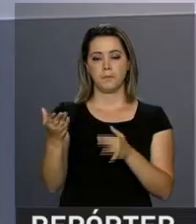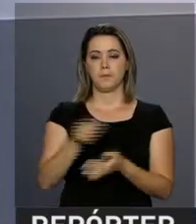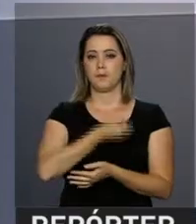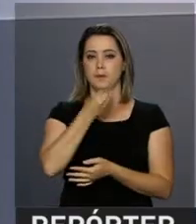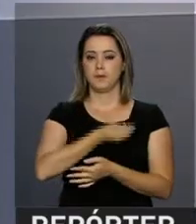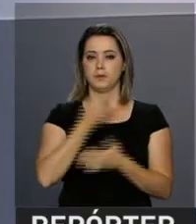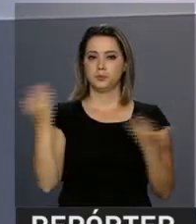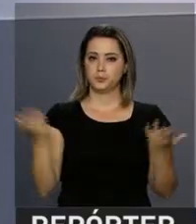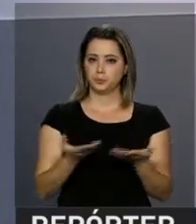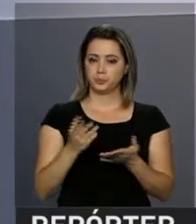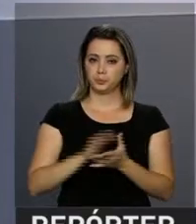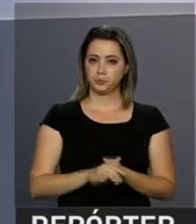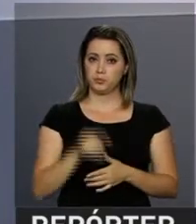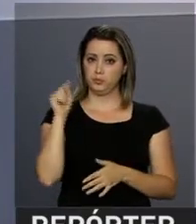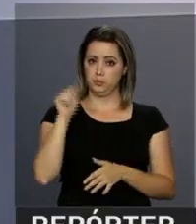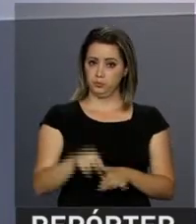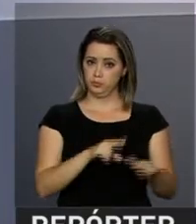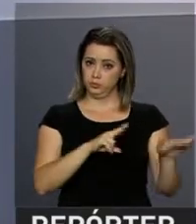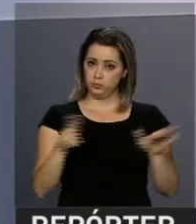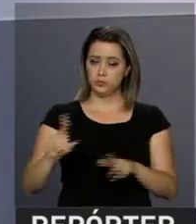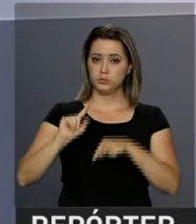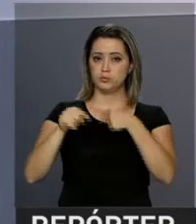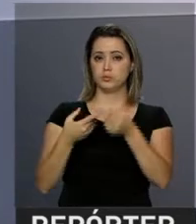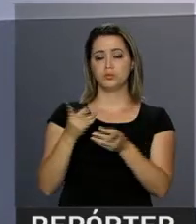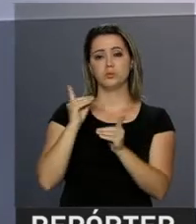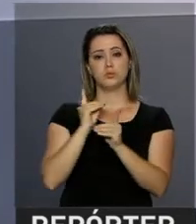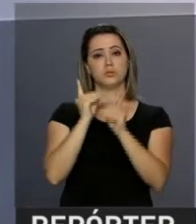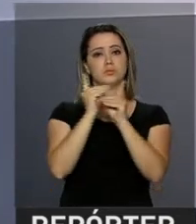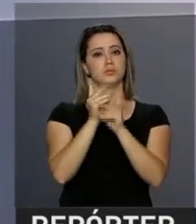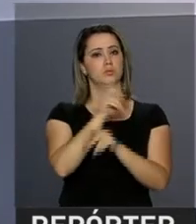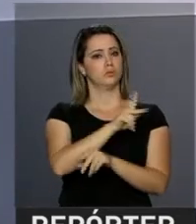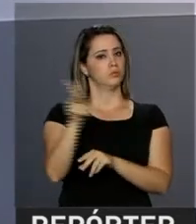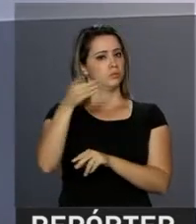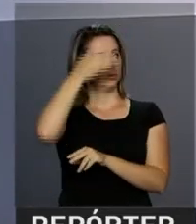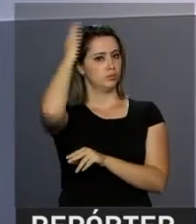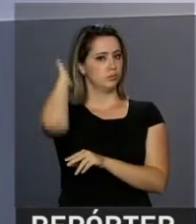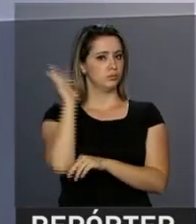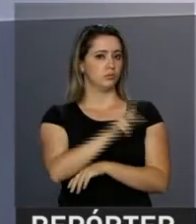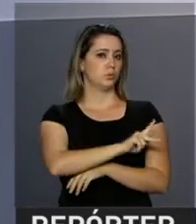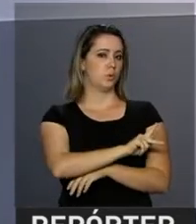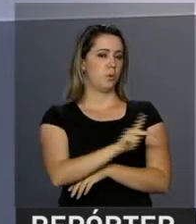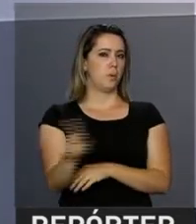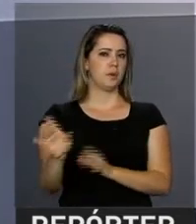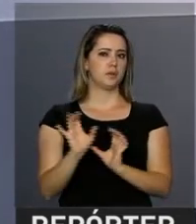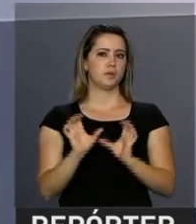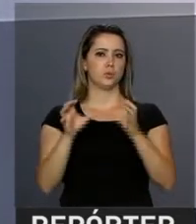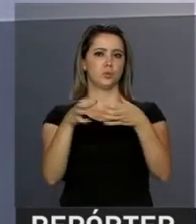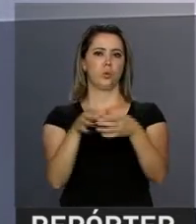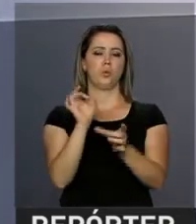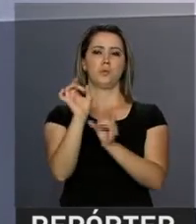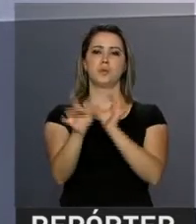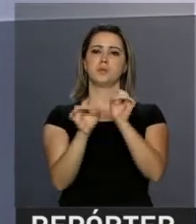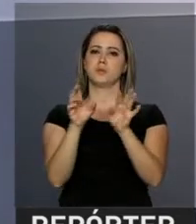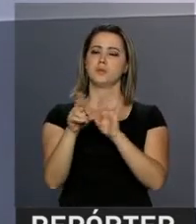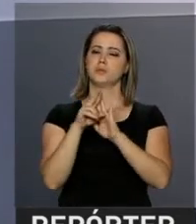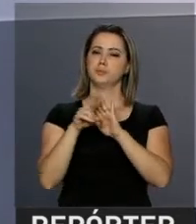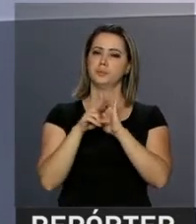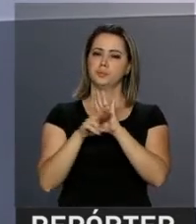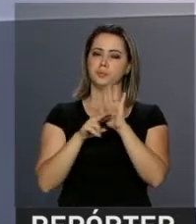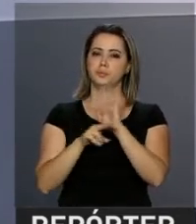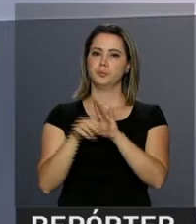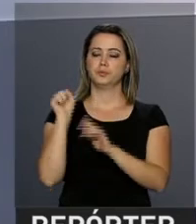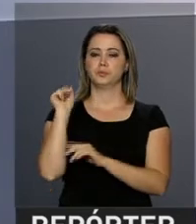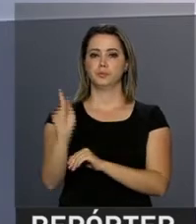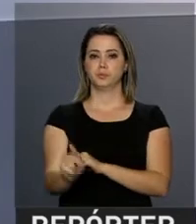gente nesta semana após encontro com o presidente michel temer o presidente da comissão especial da reforma da previdência